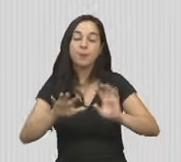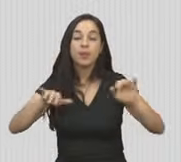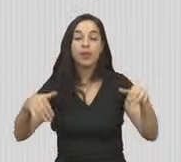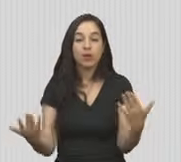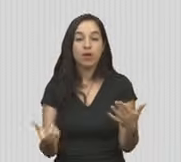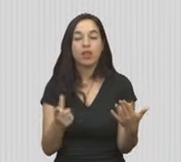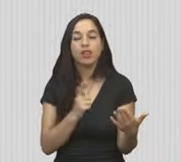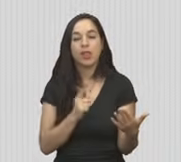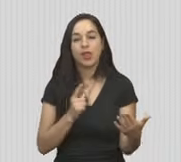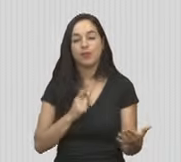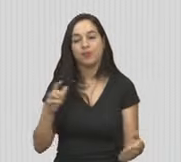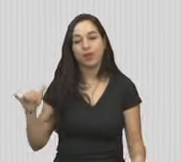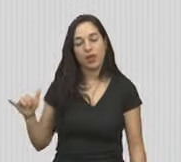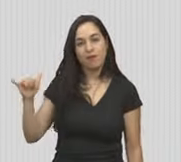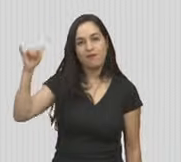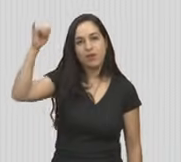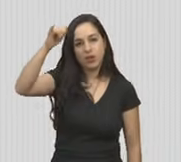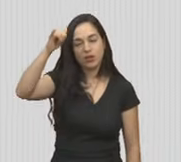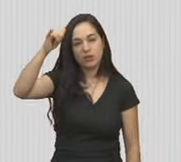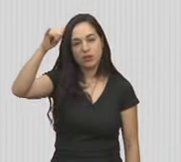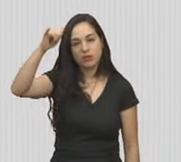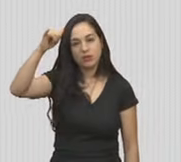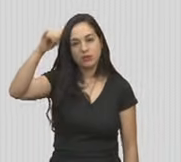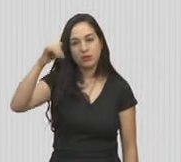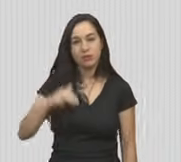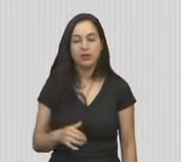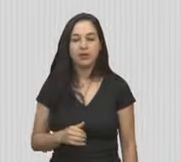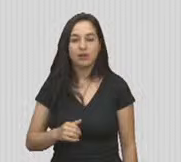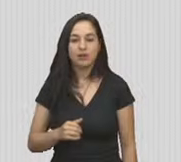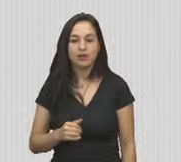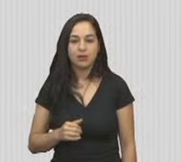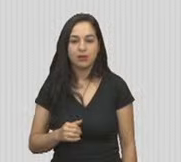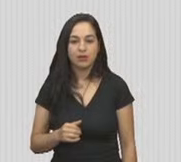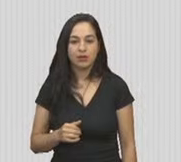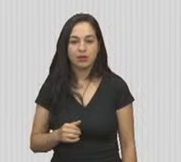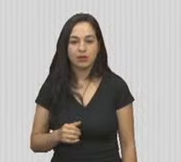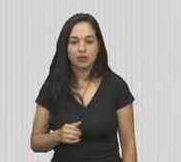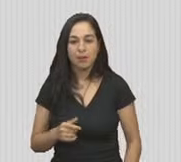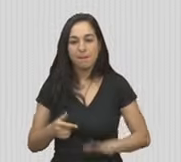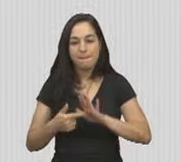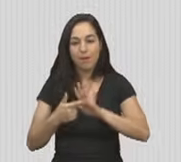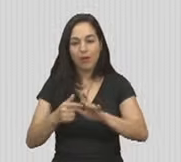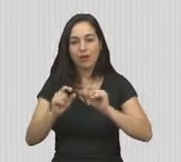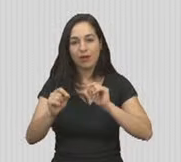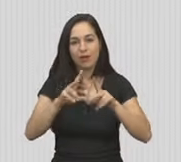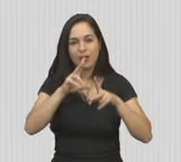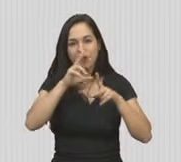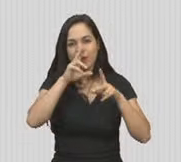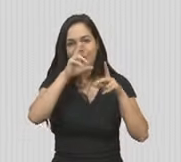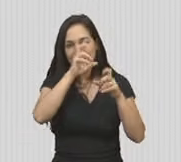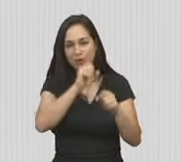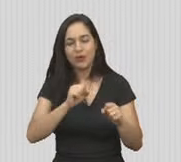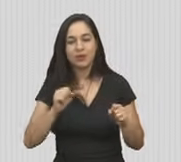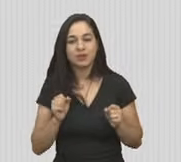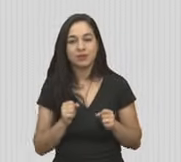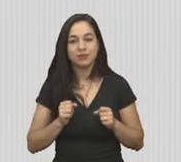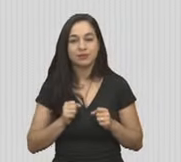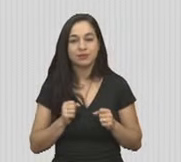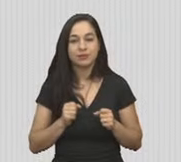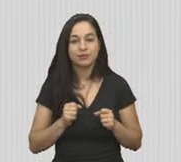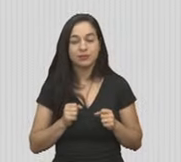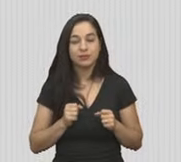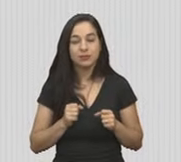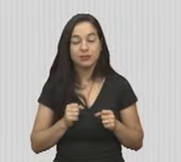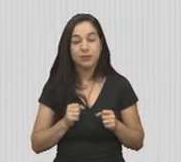um porta-aviões maior do mundo encostado no quintal da gente. Isso é demonstração de força, é demonstração de poder, isso é dissuasão, é